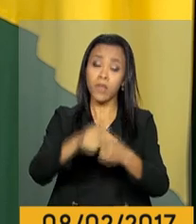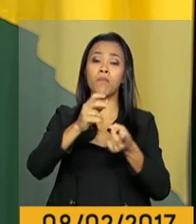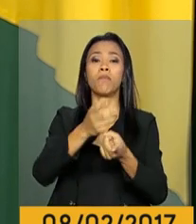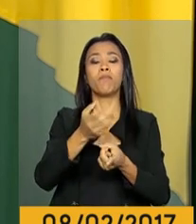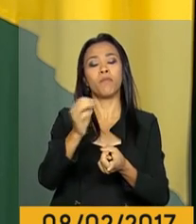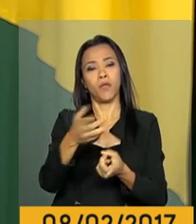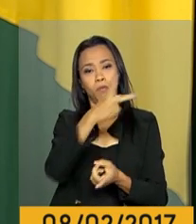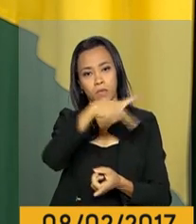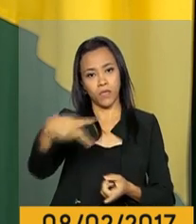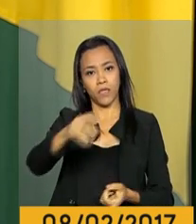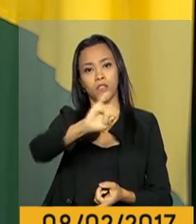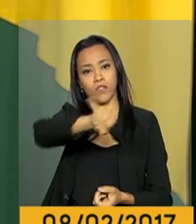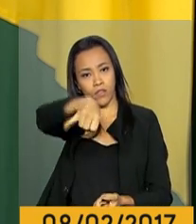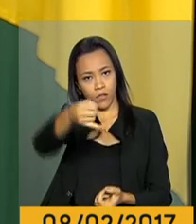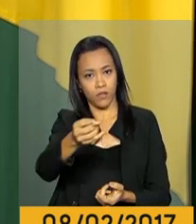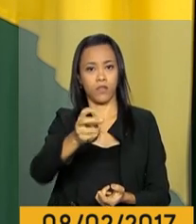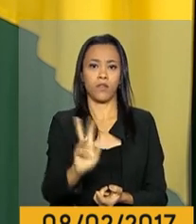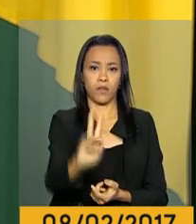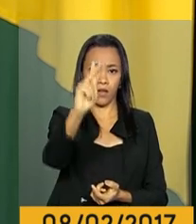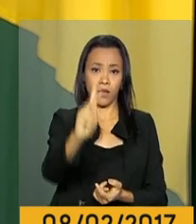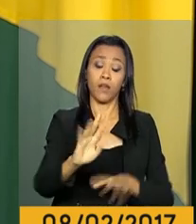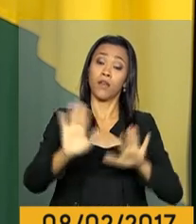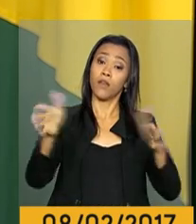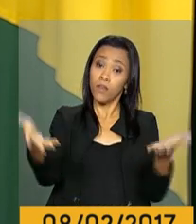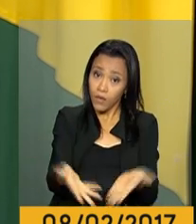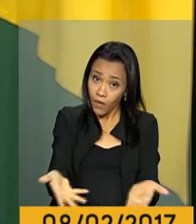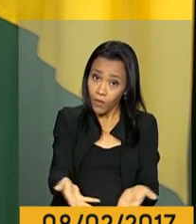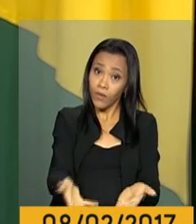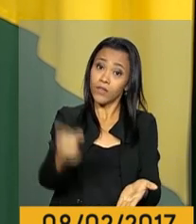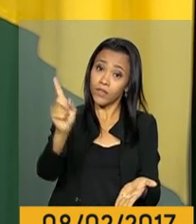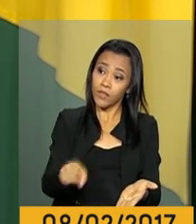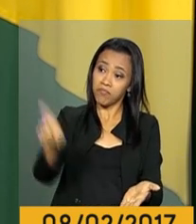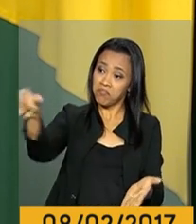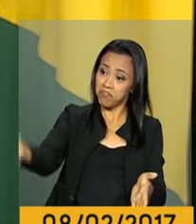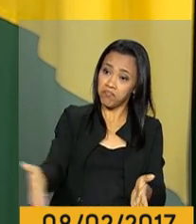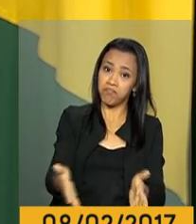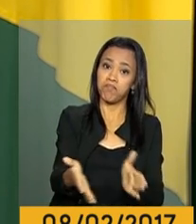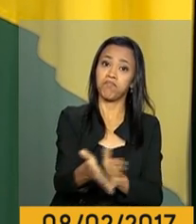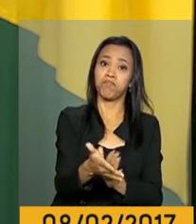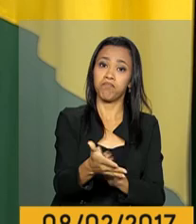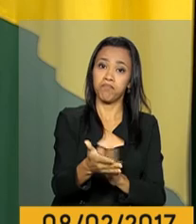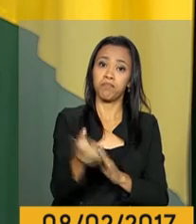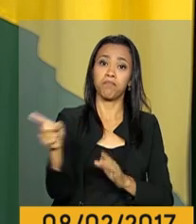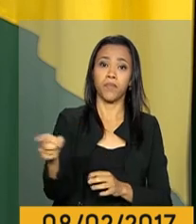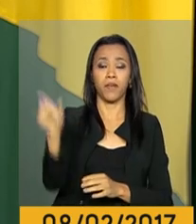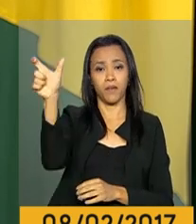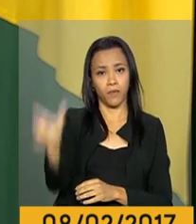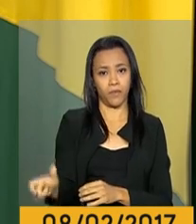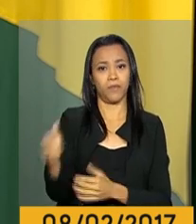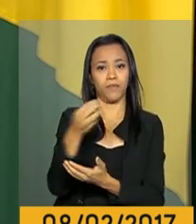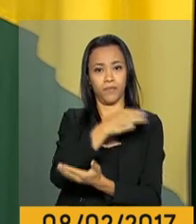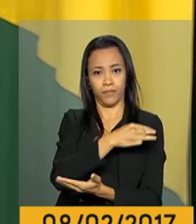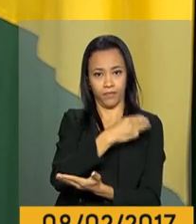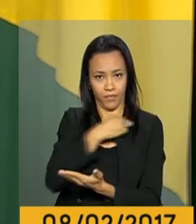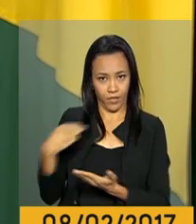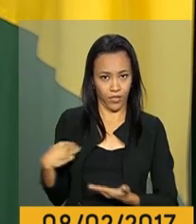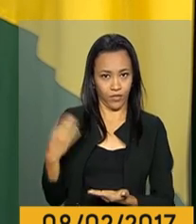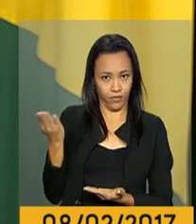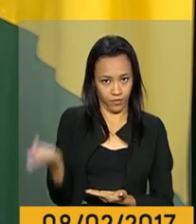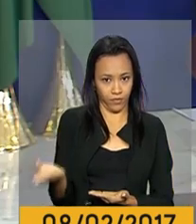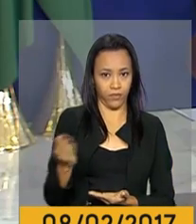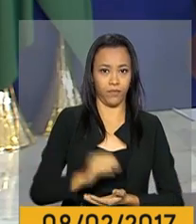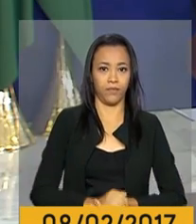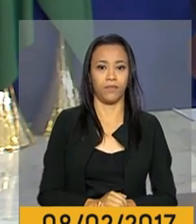hoje enaltecida pela figura do ministro Mendonça Filho n são três figuras históricas que eu quero